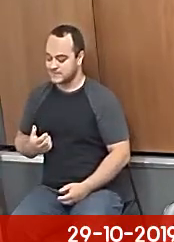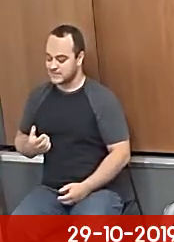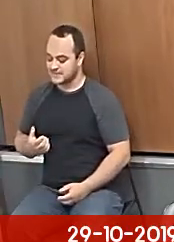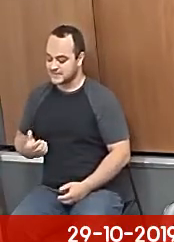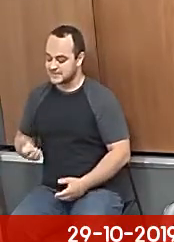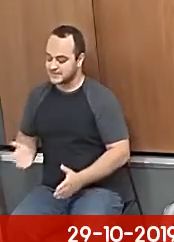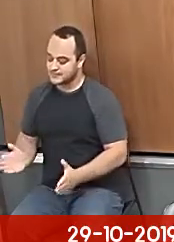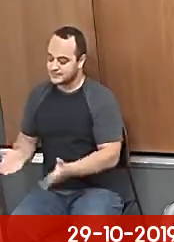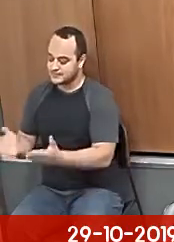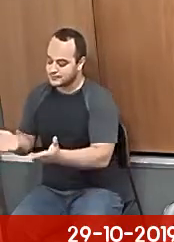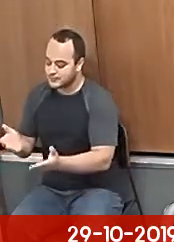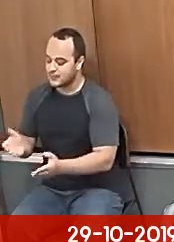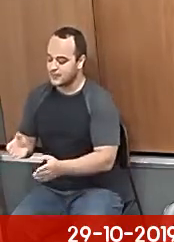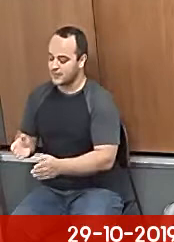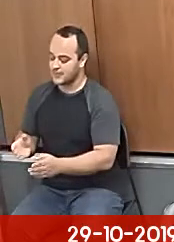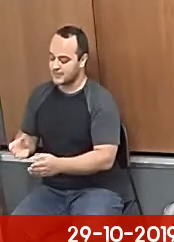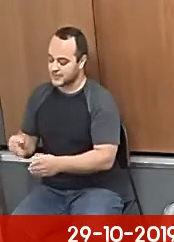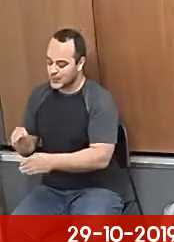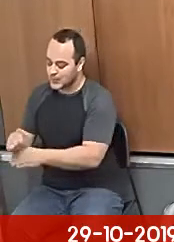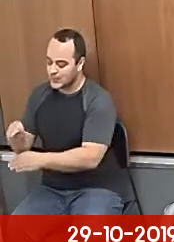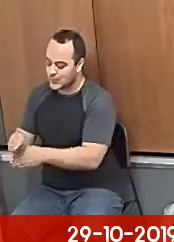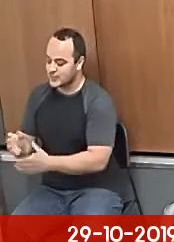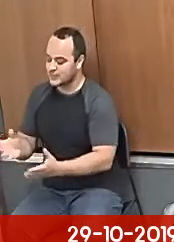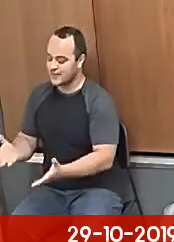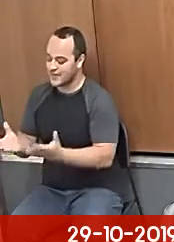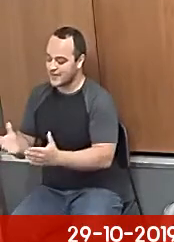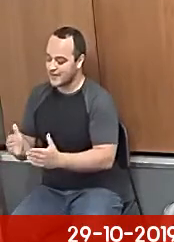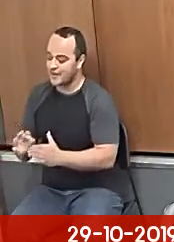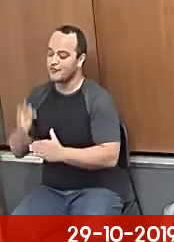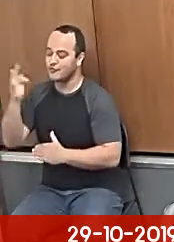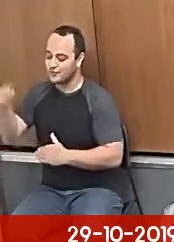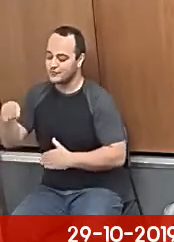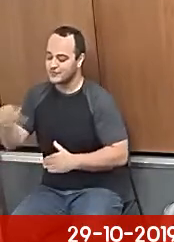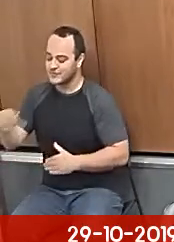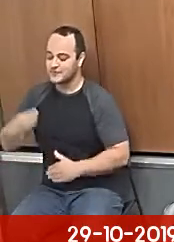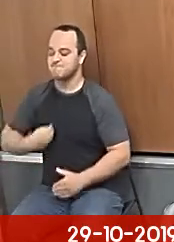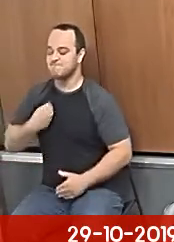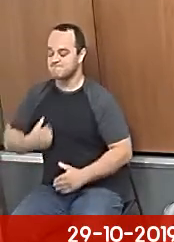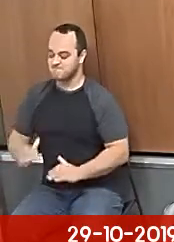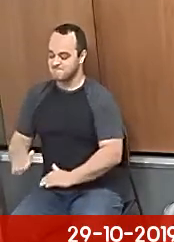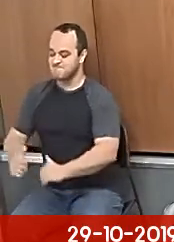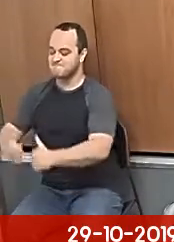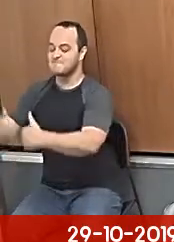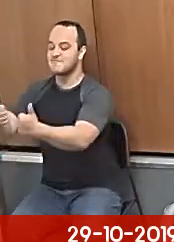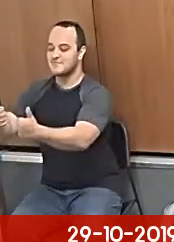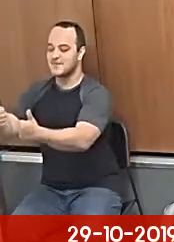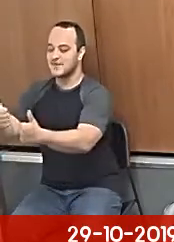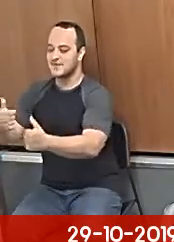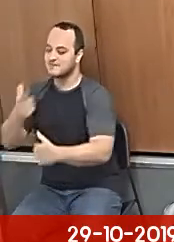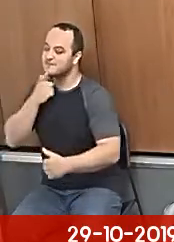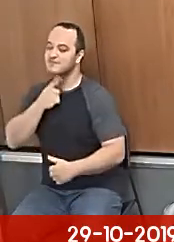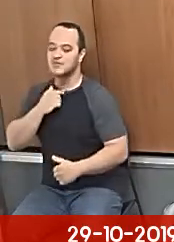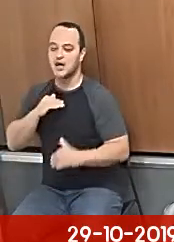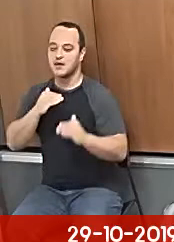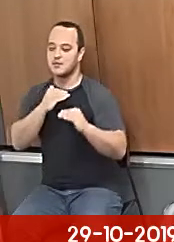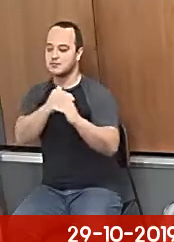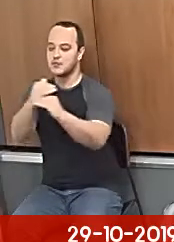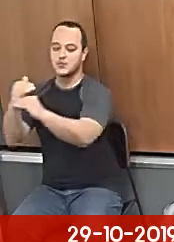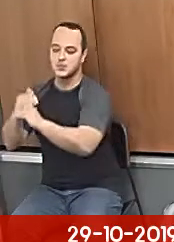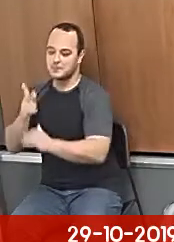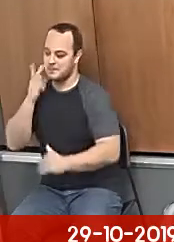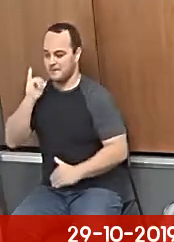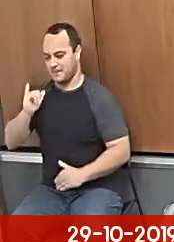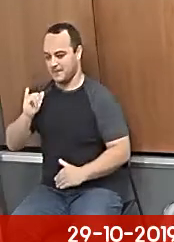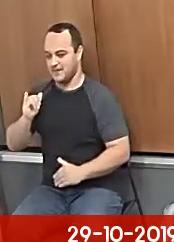um mundo conforme o nosso espelho, conforme aquilo que a gente tem de visão. Não é isso? E a gente tem um